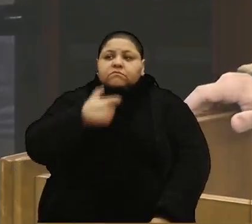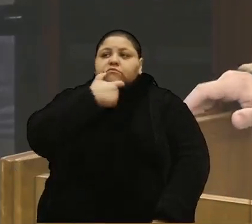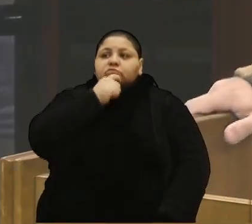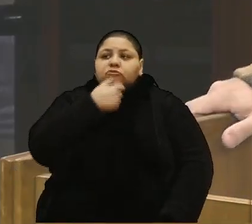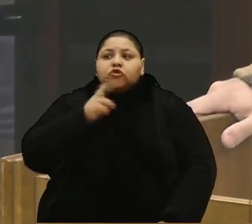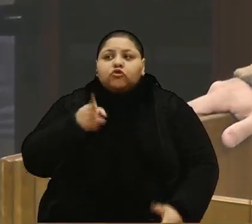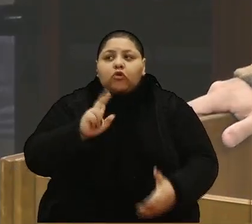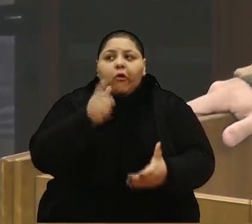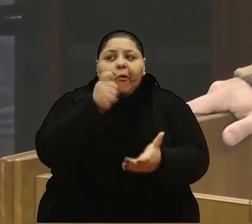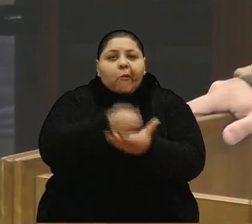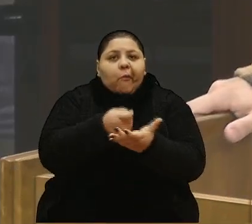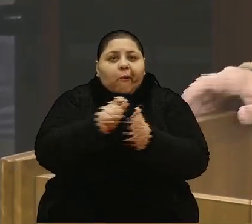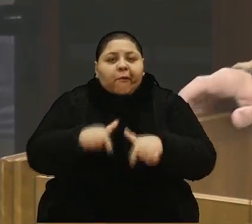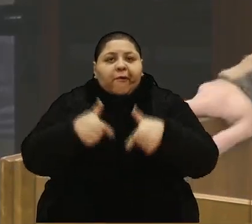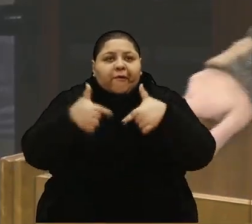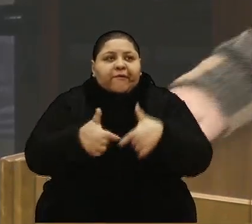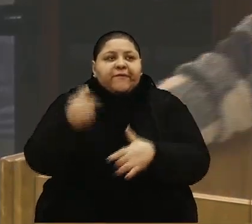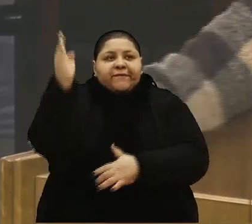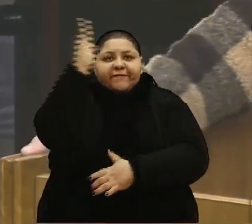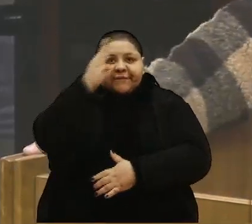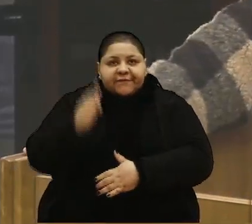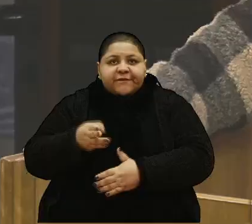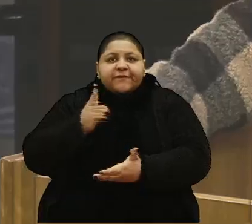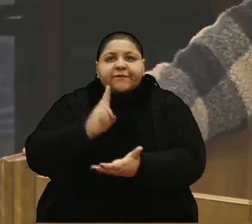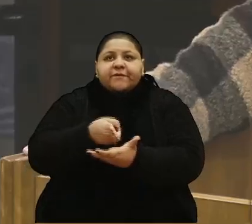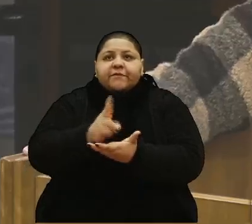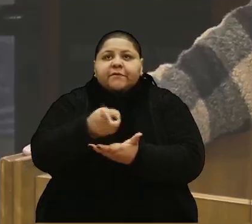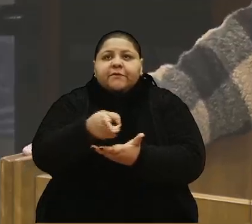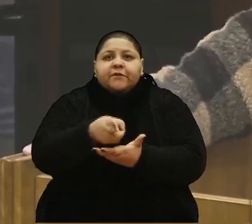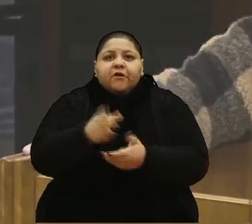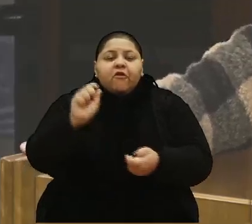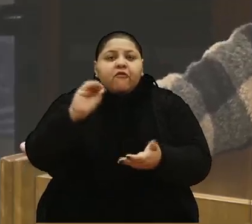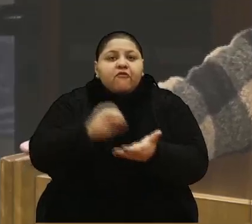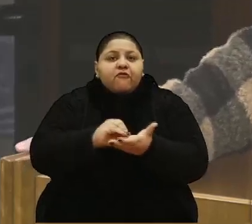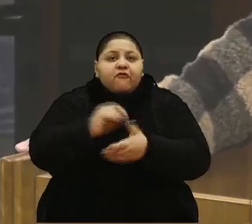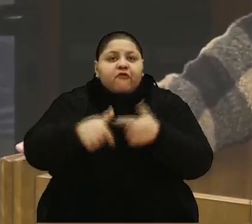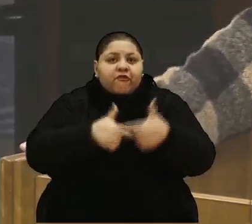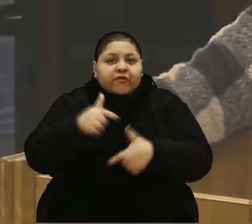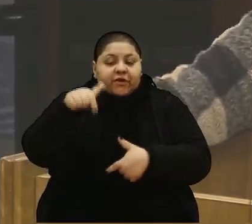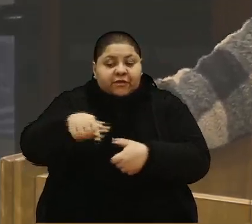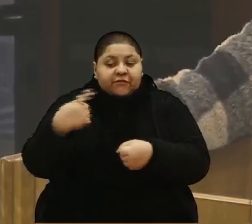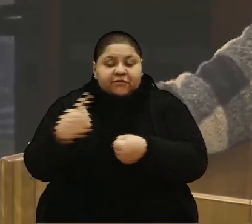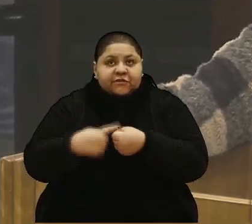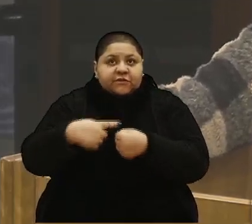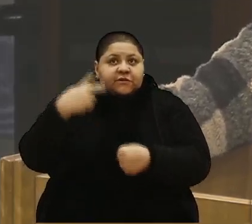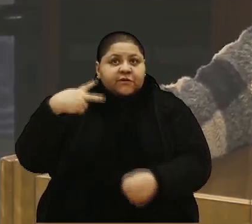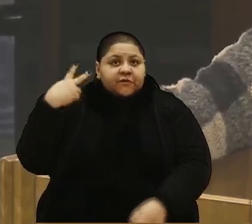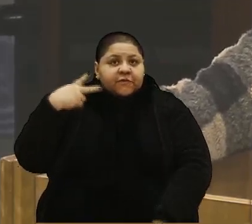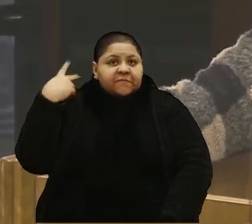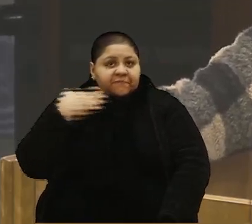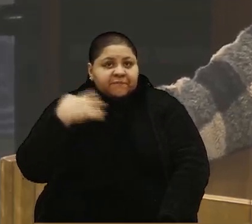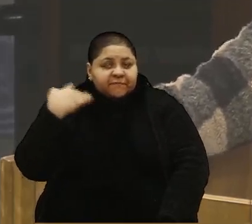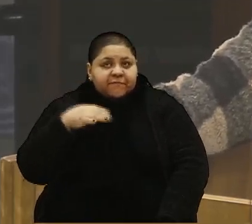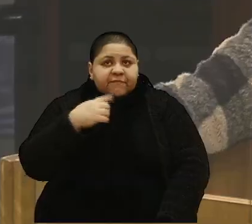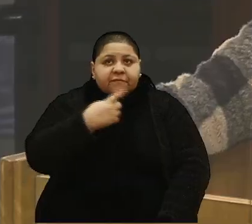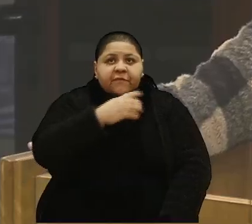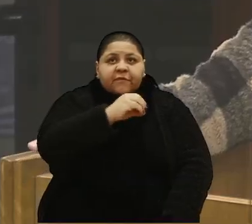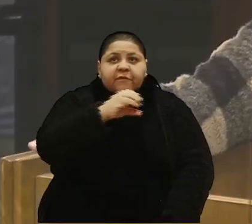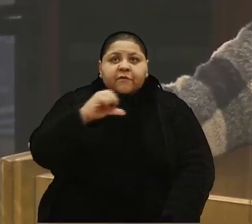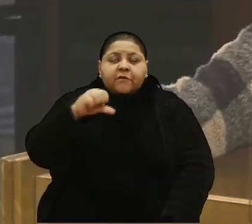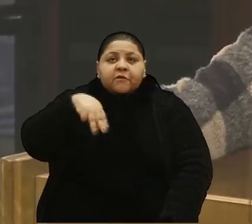ao Brasil e continua promovendo desemprego. Na nossa cidade, vereadora Andressa,